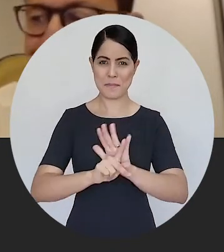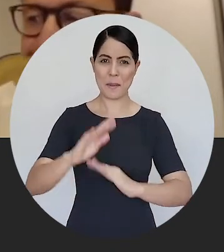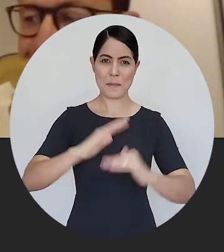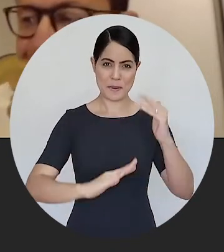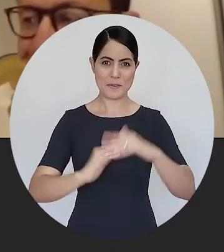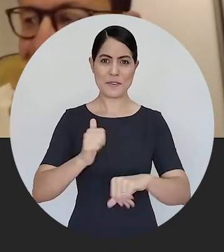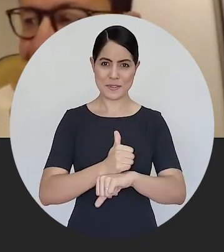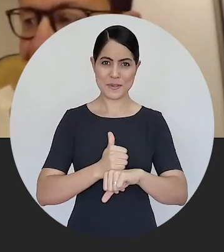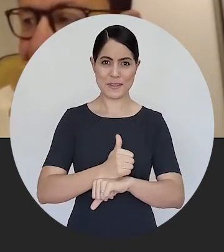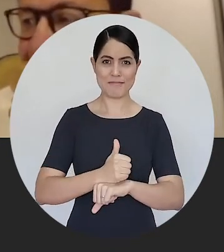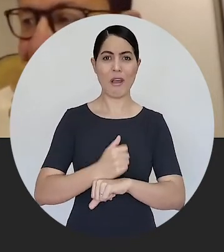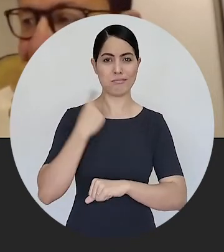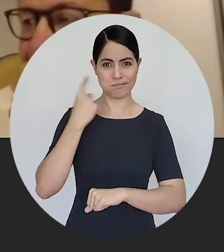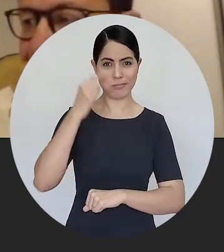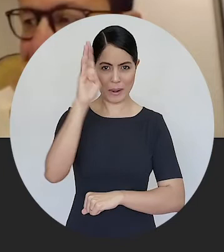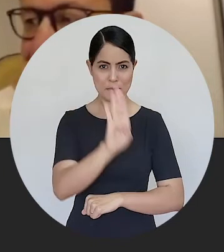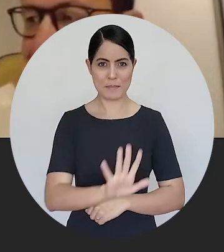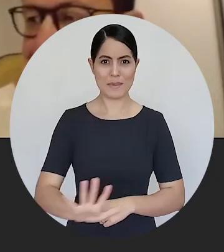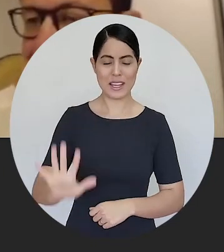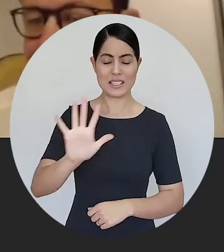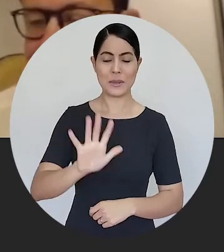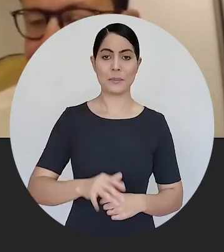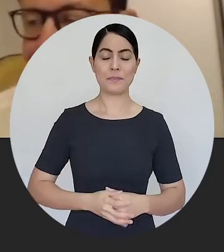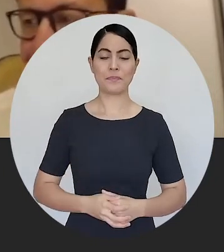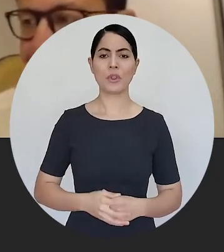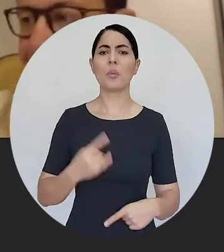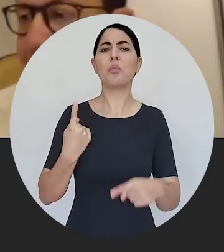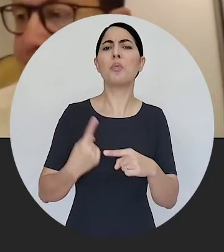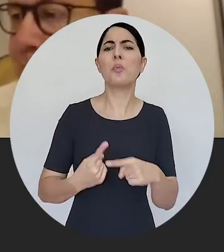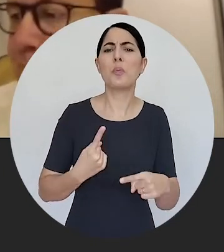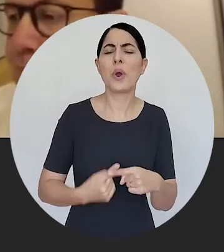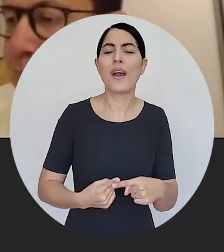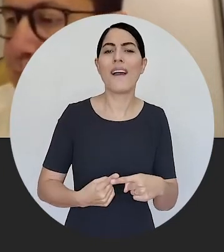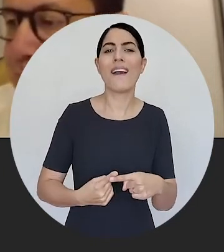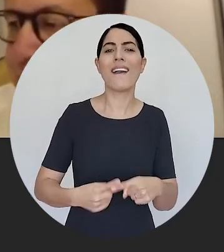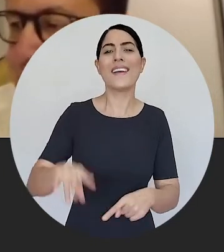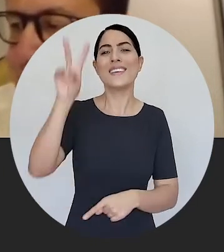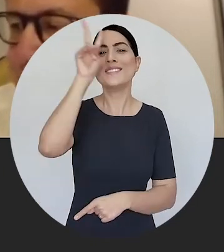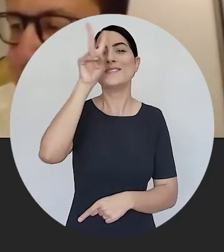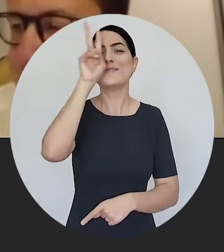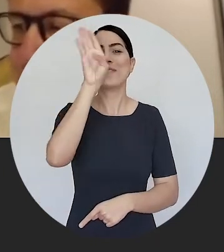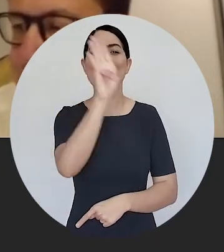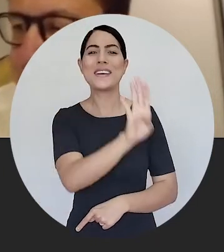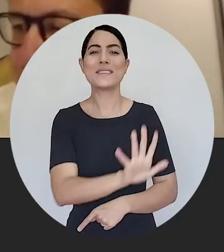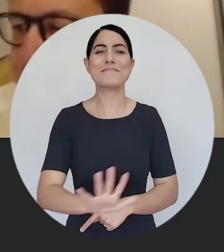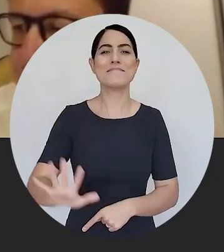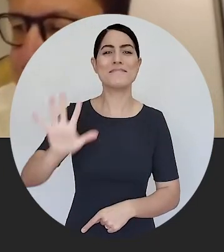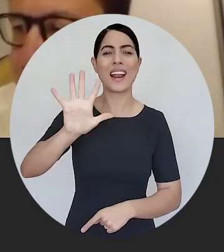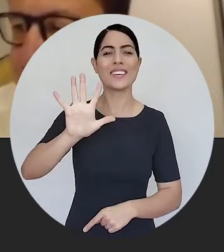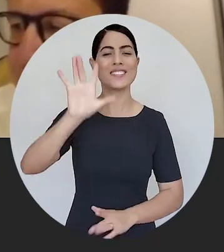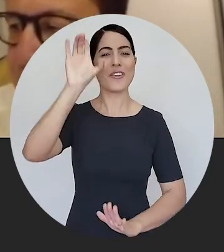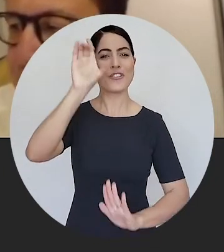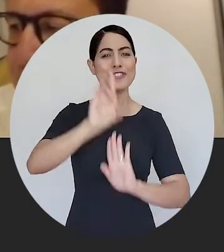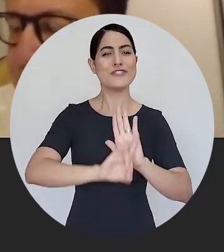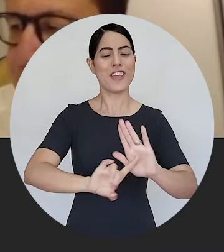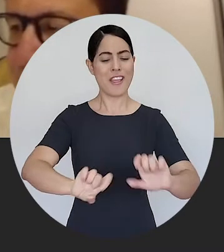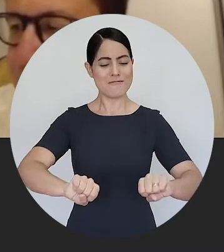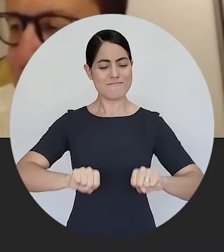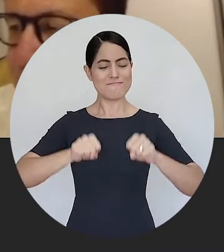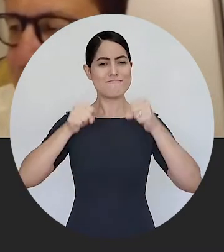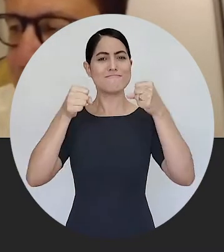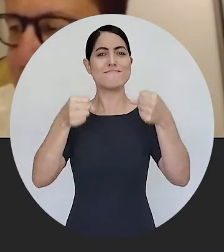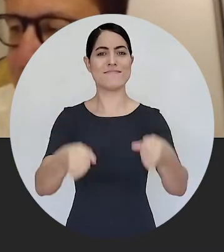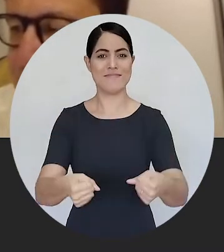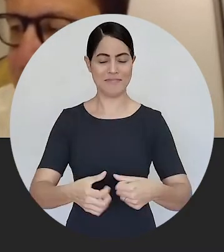da Democracia Brasileira. A história da advocacia é a história da democracia brasileira.